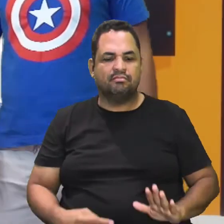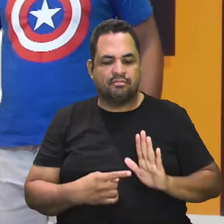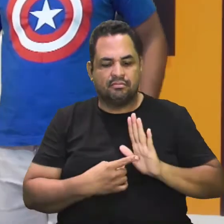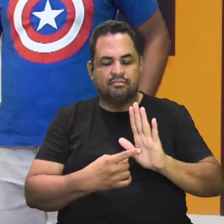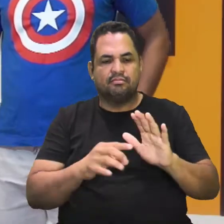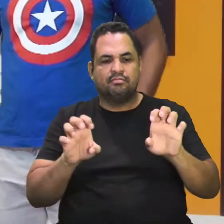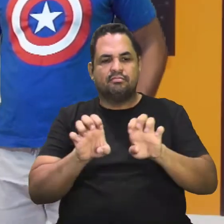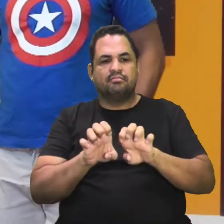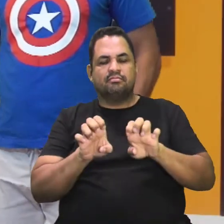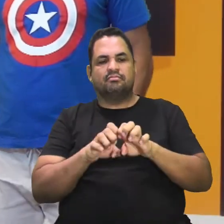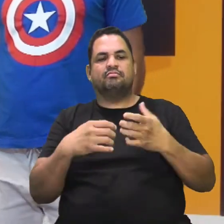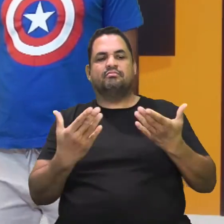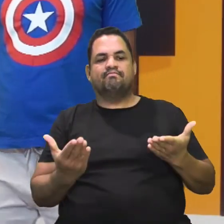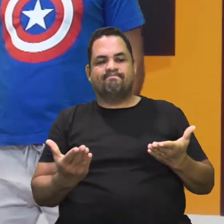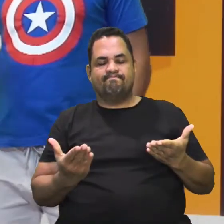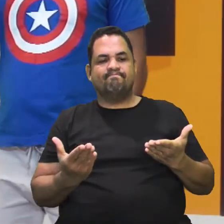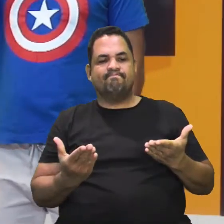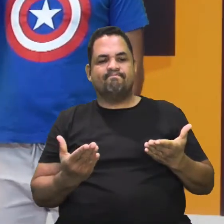equação e você vai